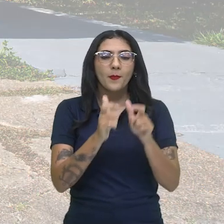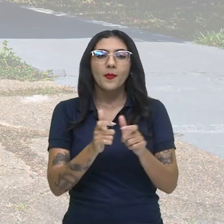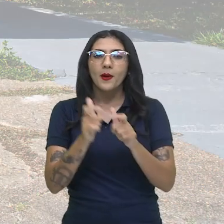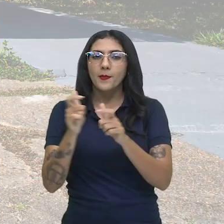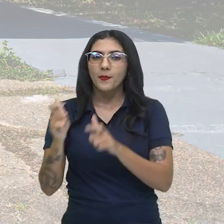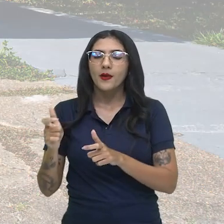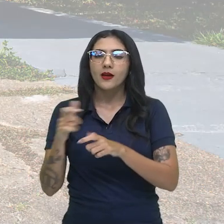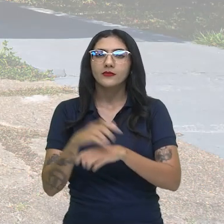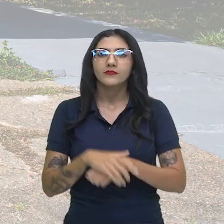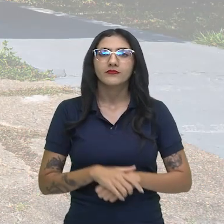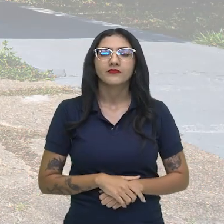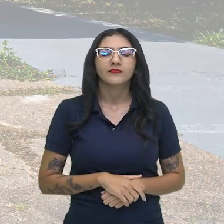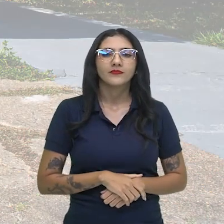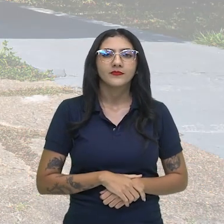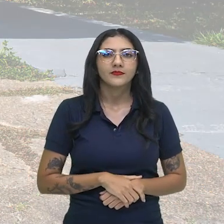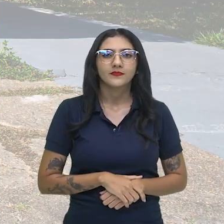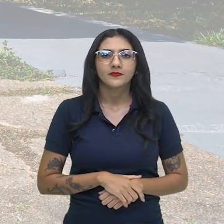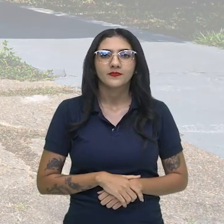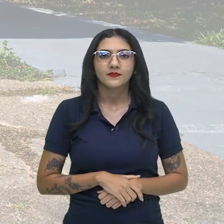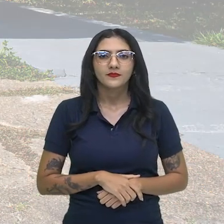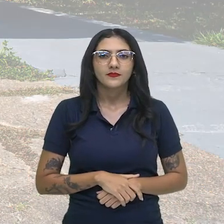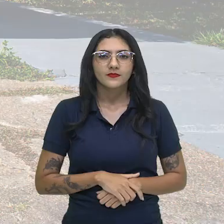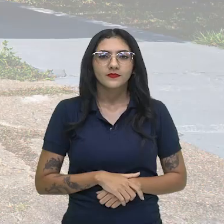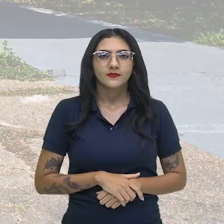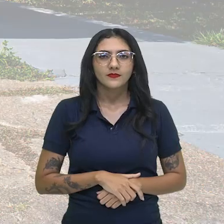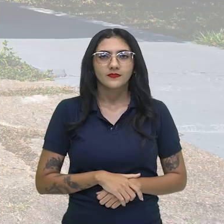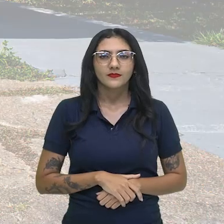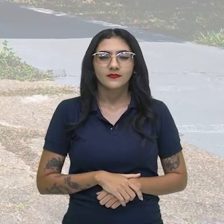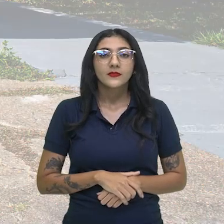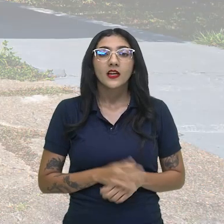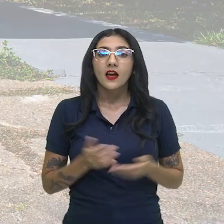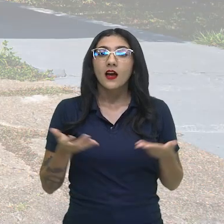Exatamente, né? Então, a gente vai aqui ver o